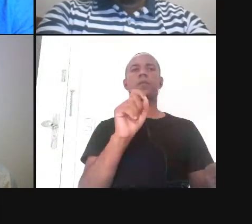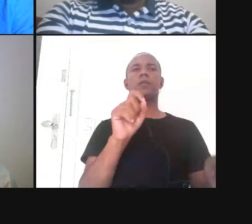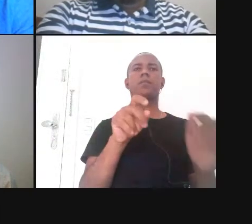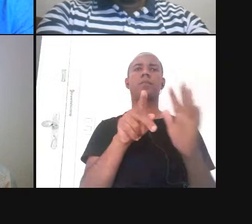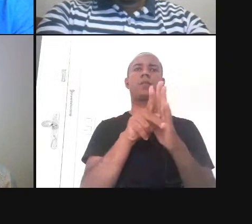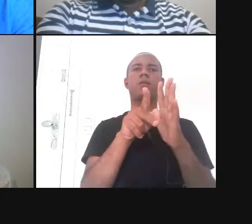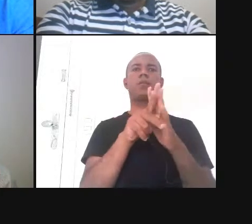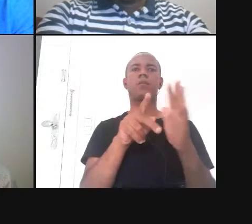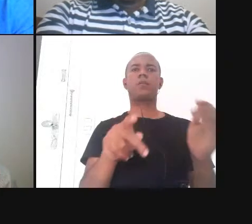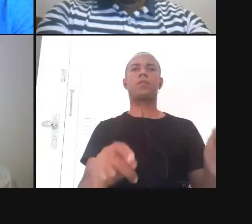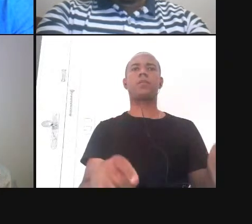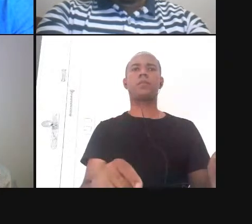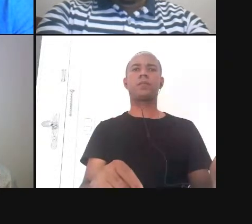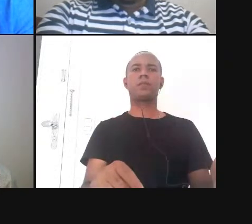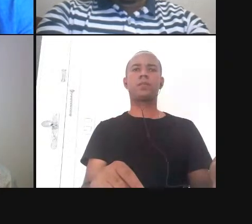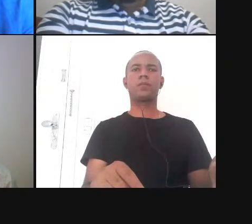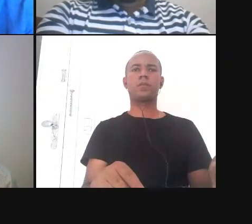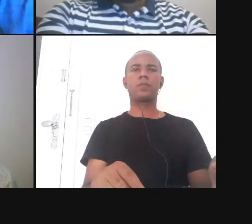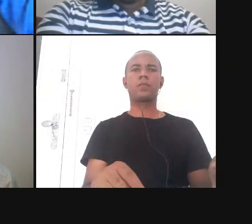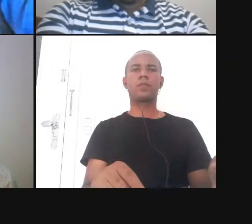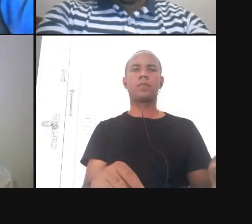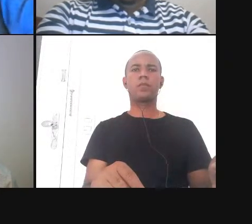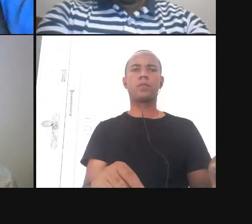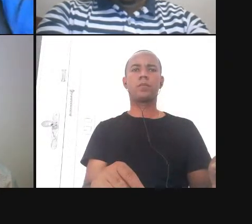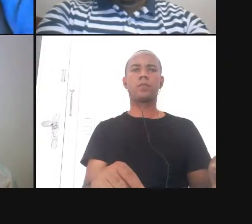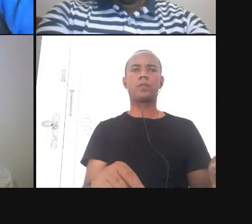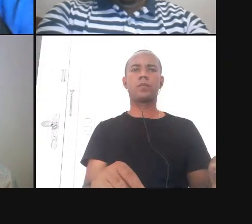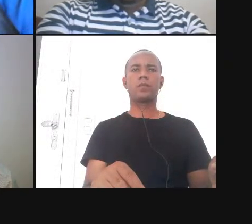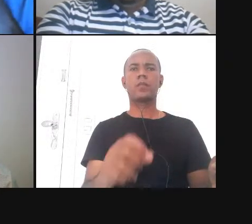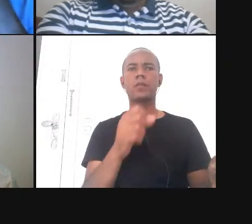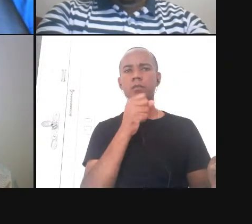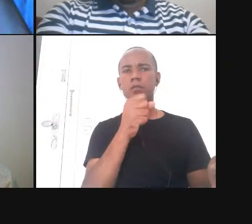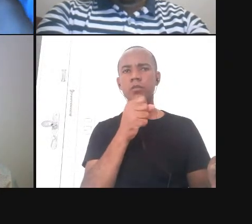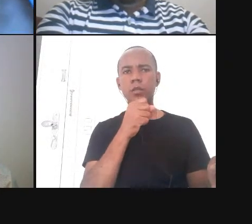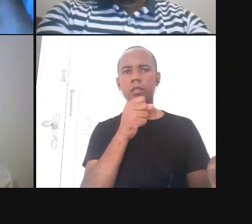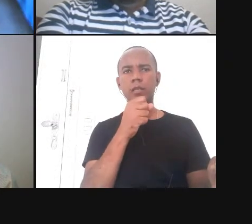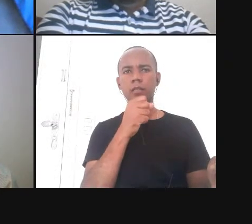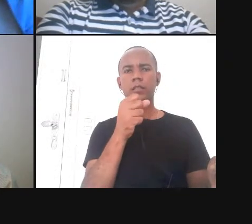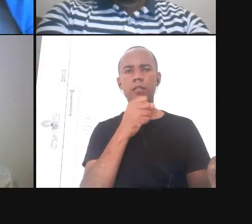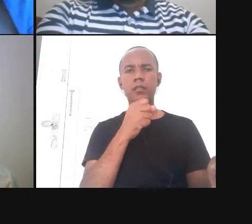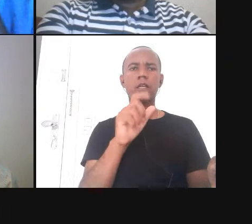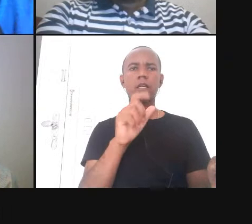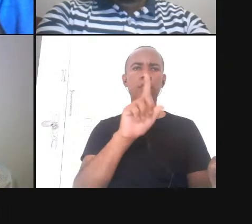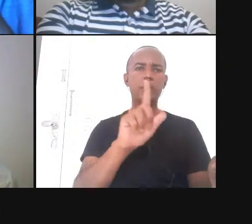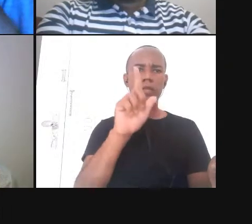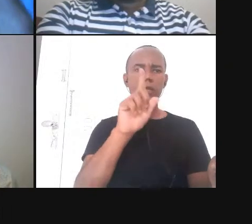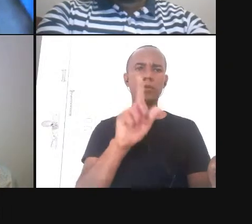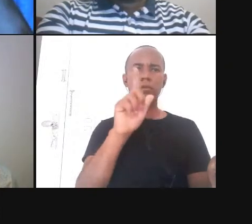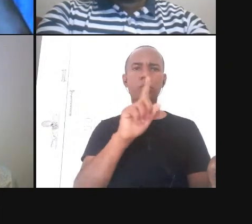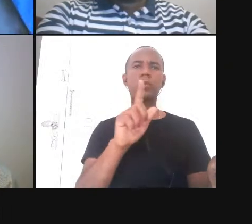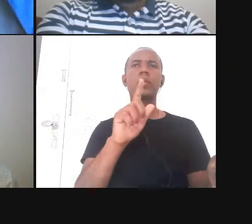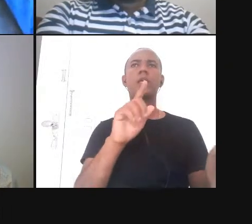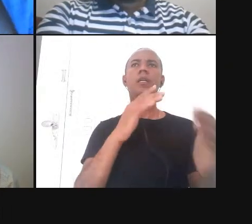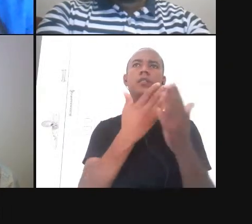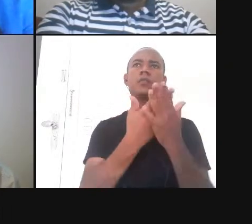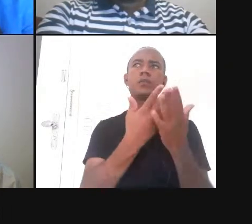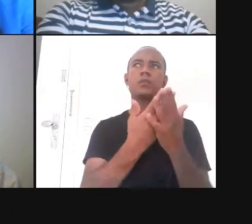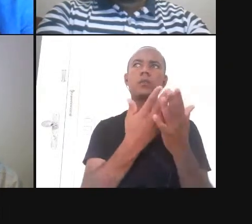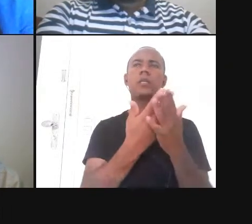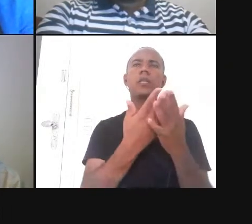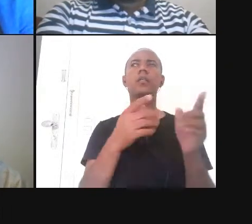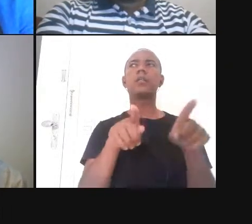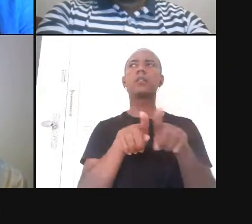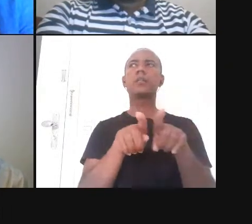jornalista, enfim, o crítico literário, o estudioso de literatura, enfim. Há aqui uma engrenagem que faz com